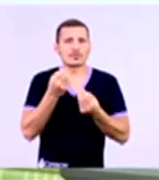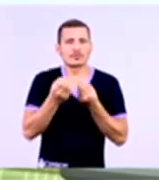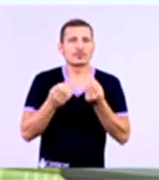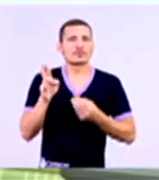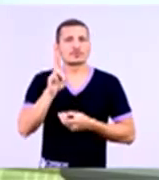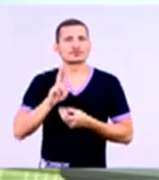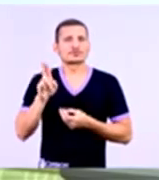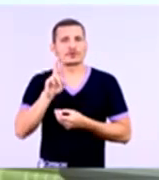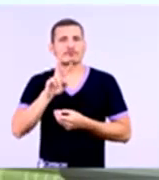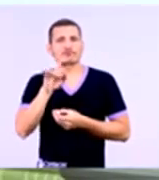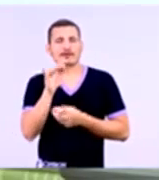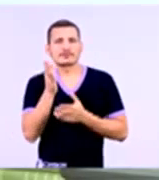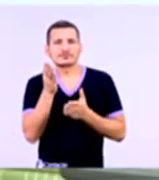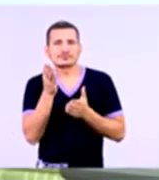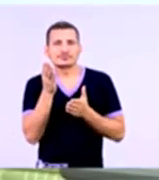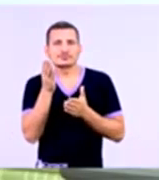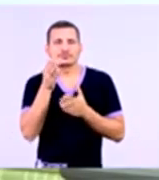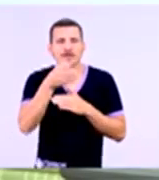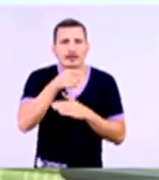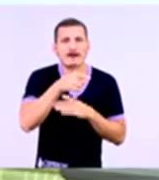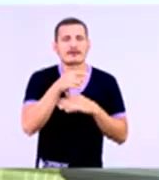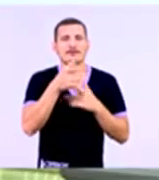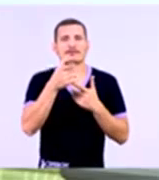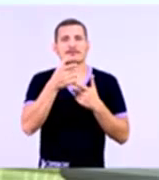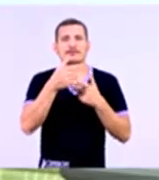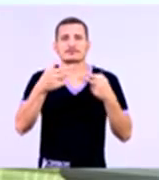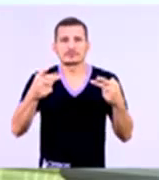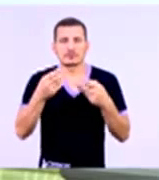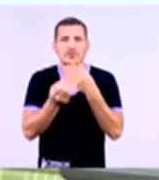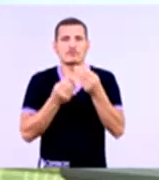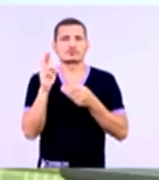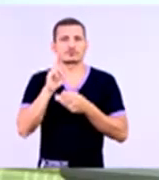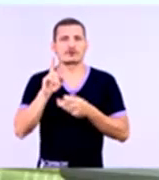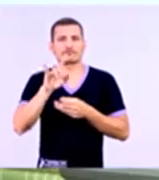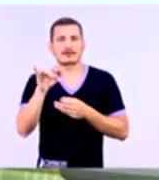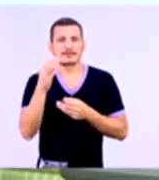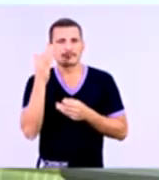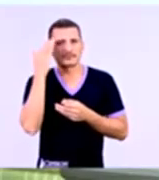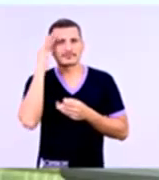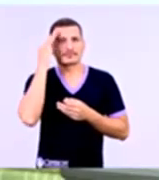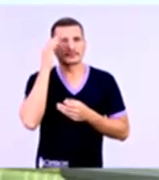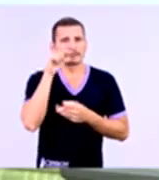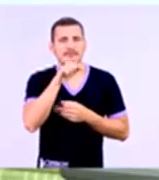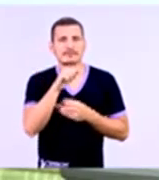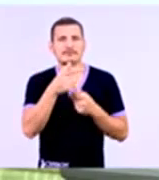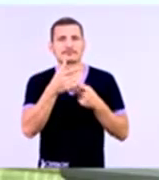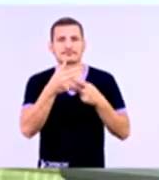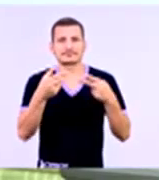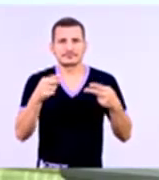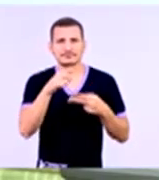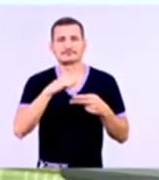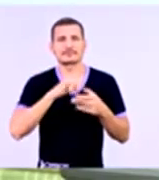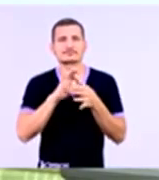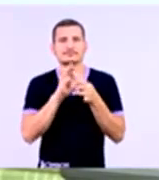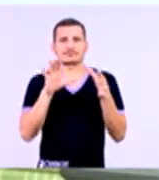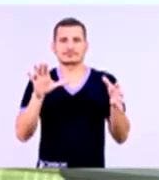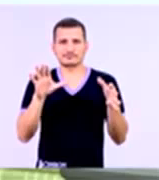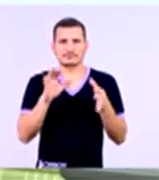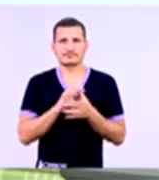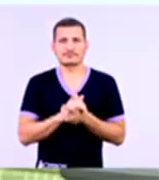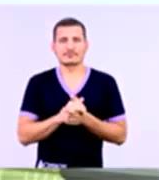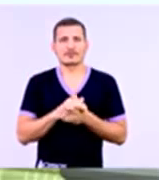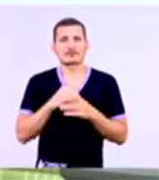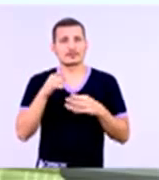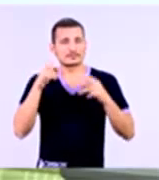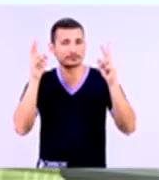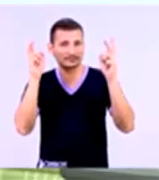vai chegar naquele recurso, como o usuário vai entender o recurso que está disponível. Desse tema, então,